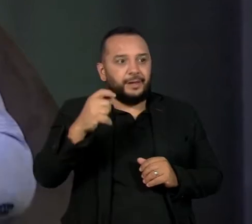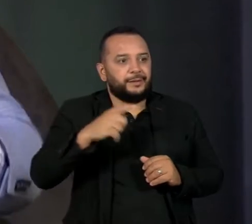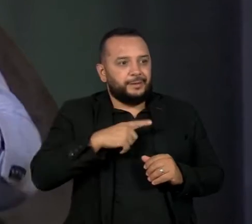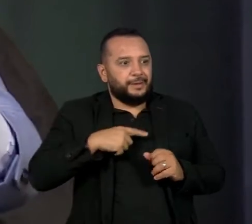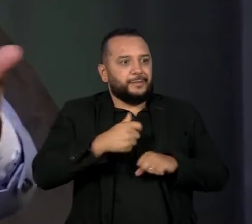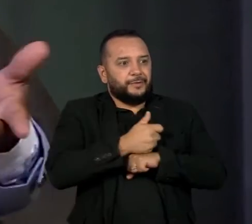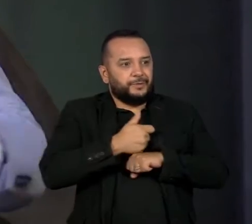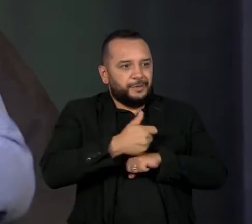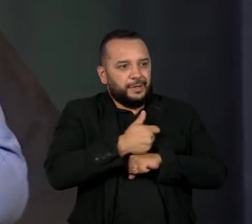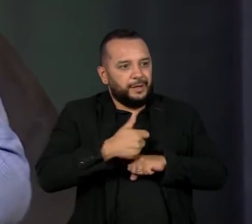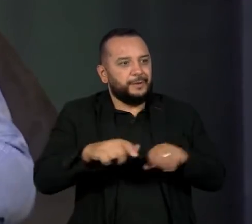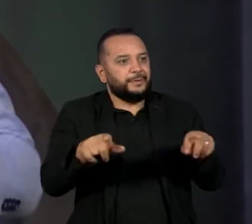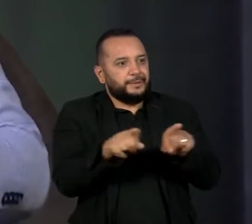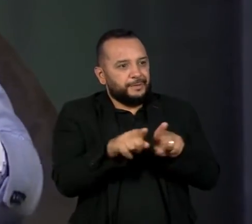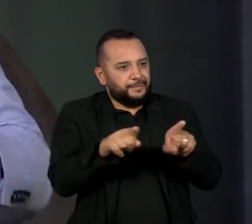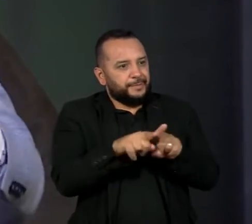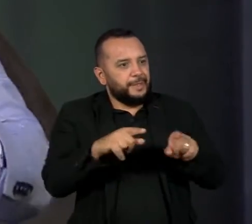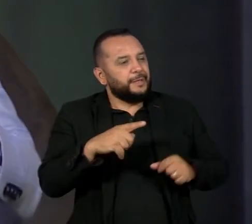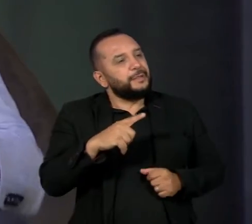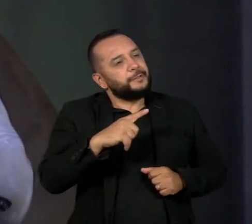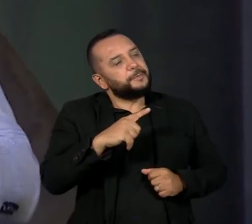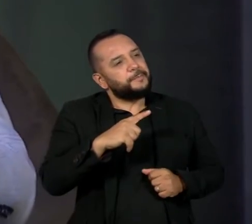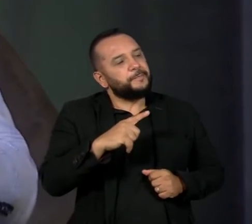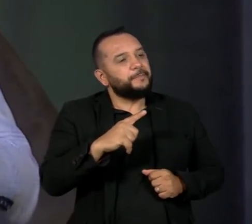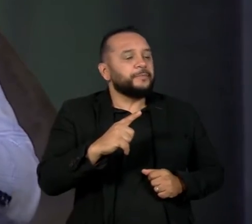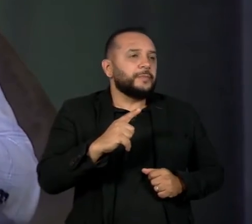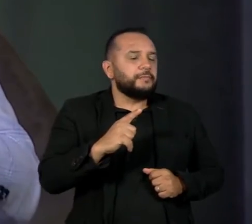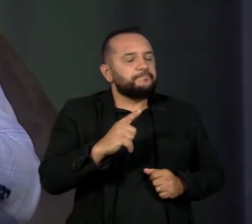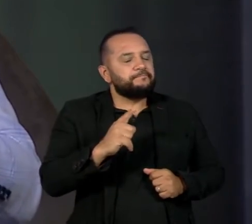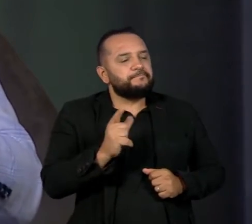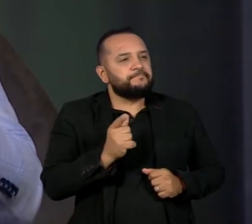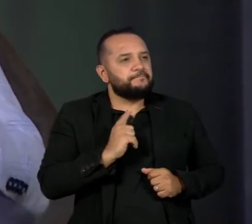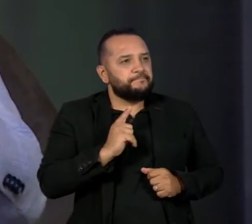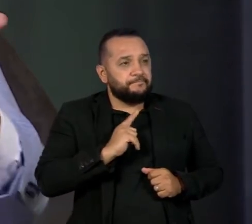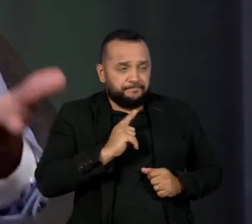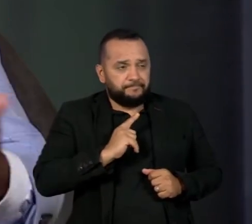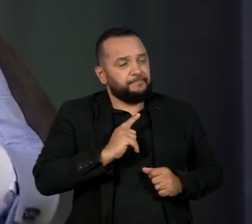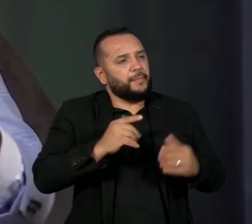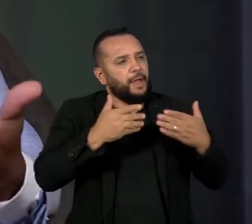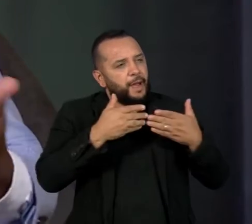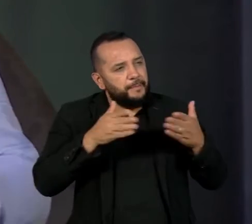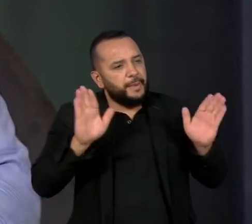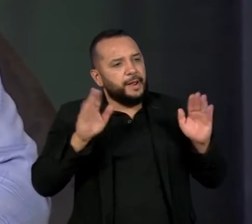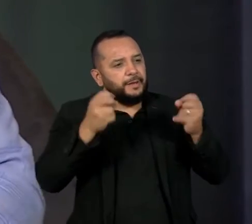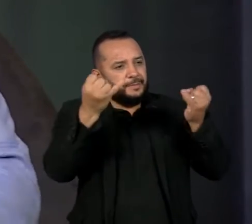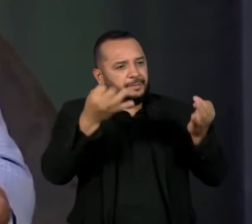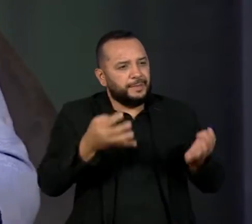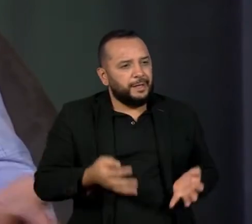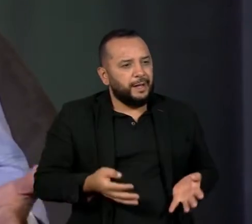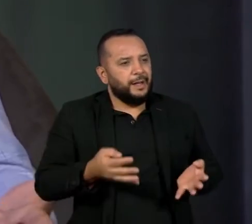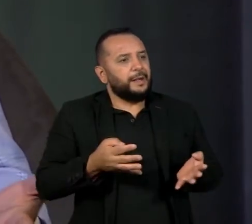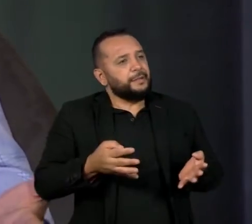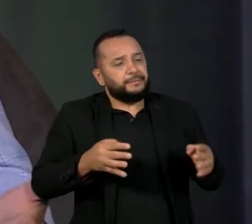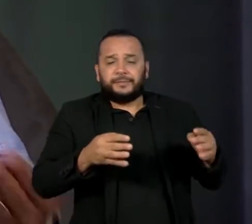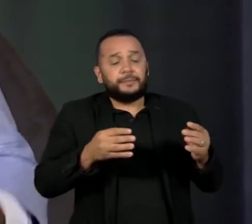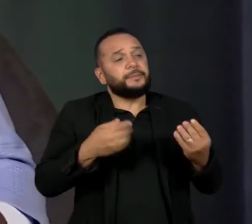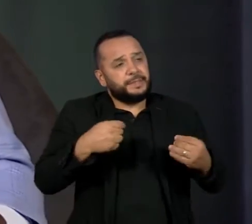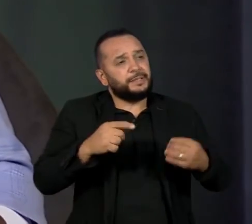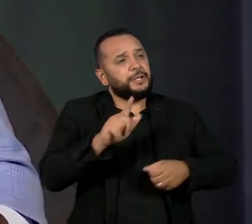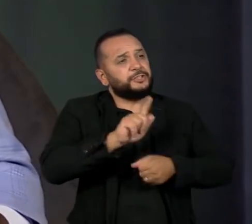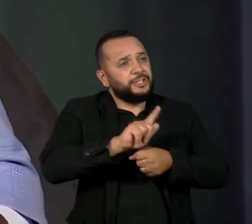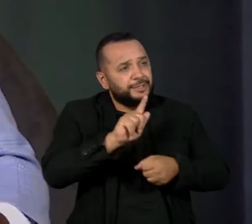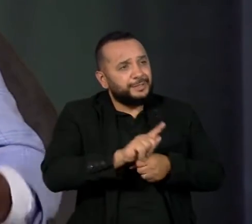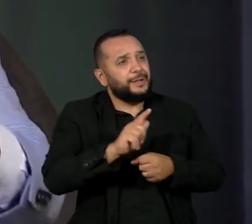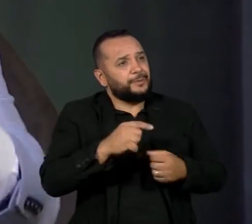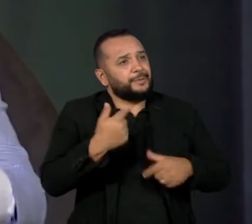talento, do que ter até muita disposição para falar, para ouvir, tem que fazer gestão, inclusive, da